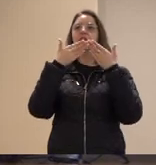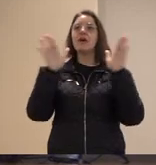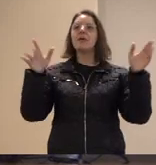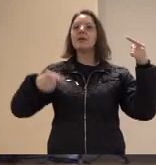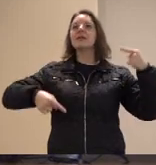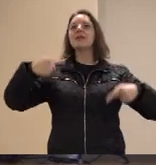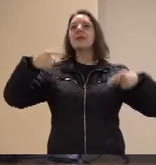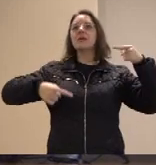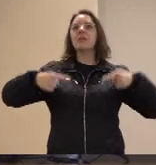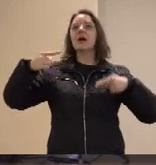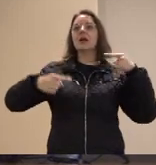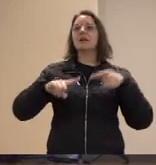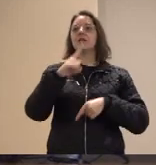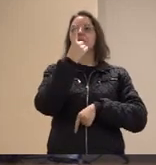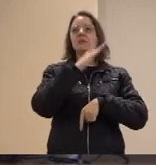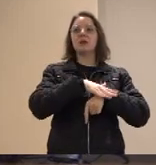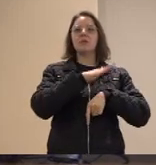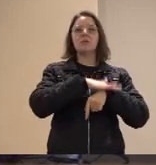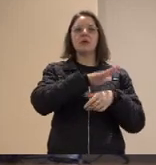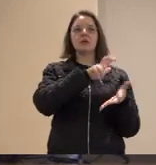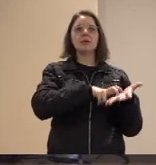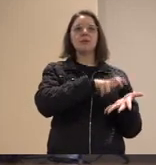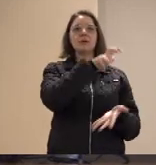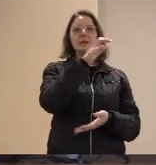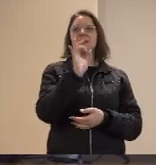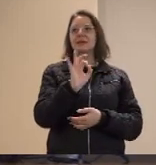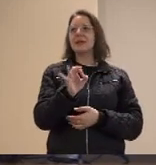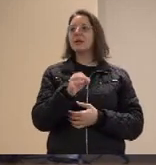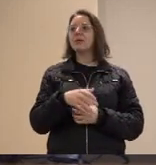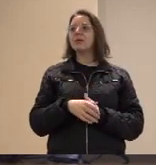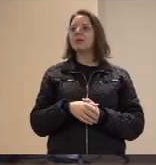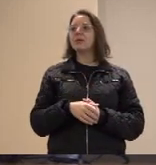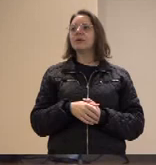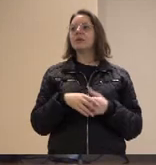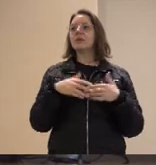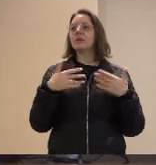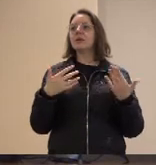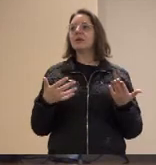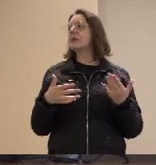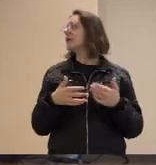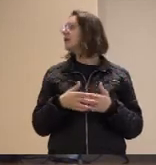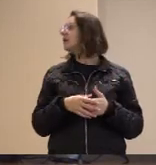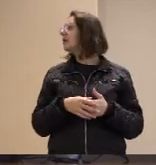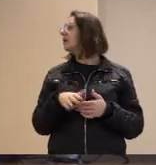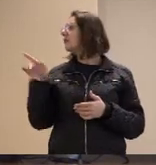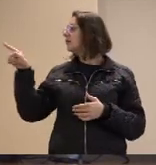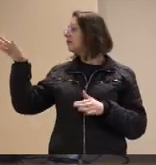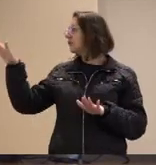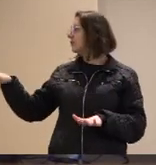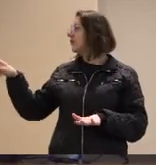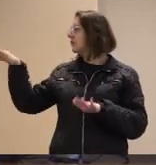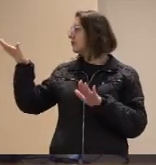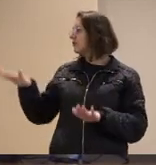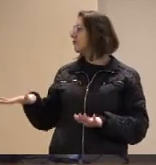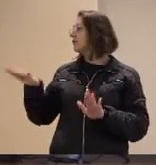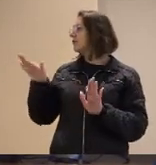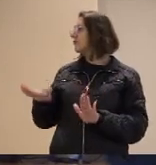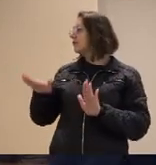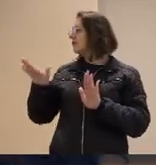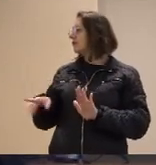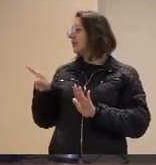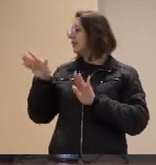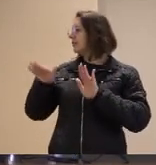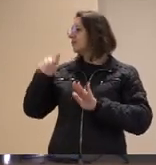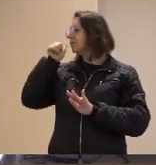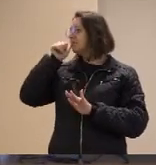desse primeiro momento da manhã, tá certo? E aí vocês podem ficar? Podem ficar? Ah, tá. Sim,